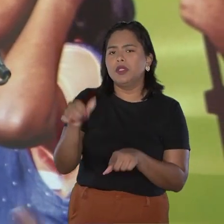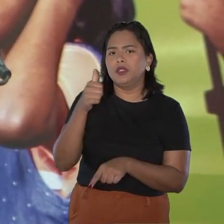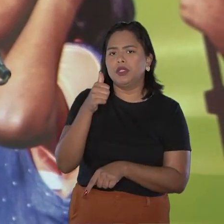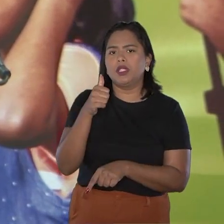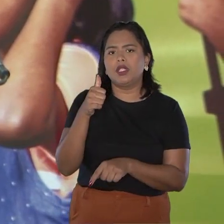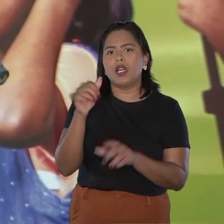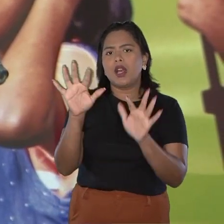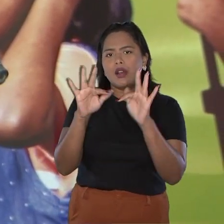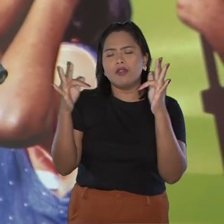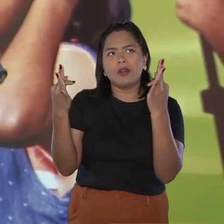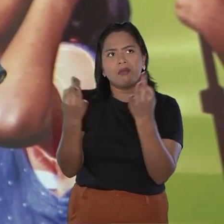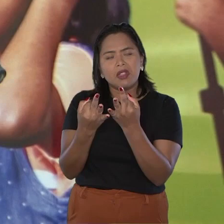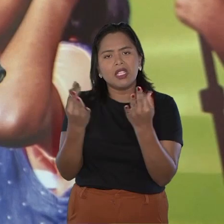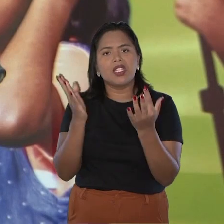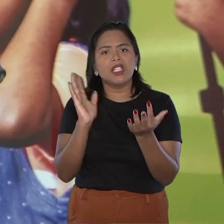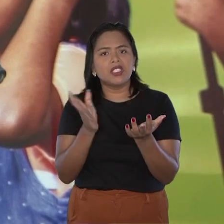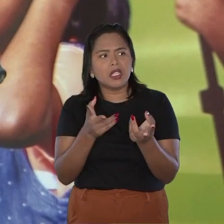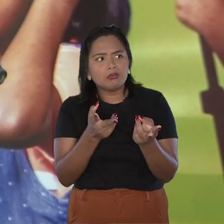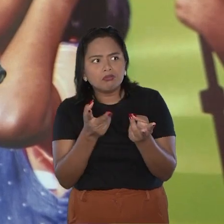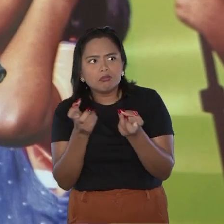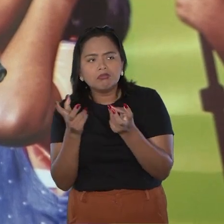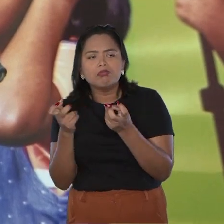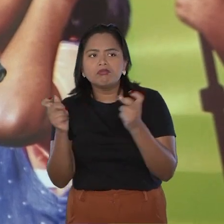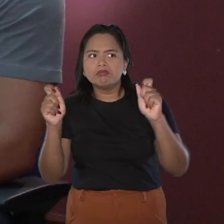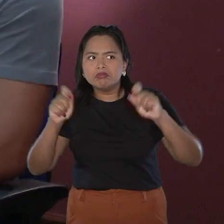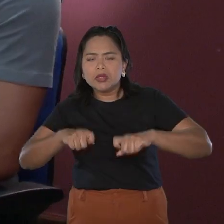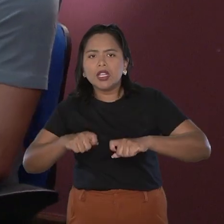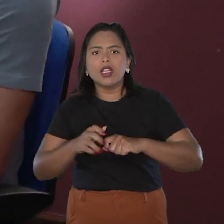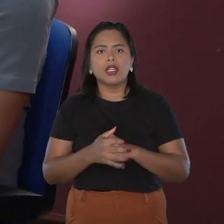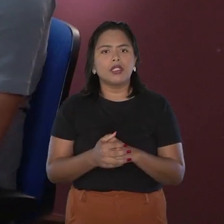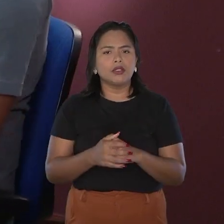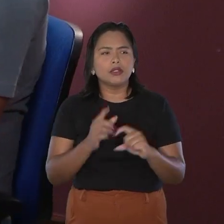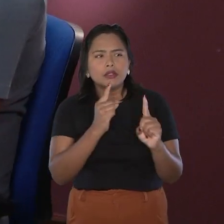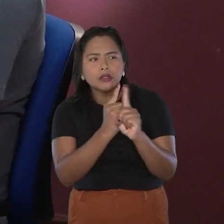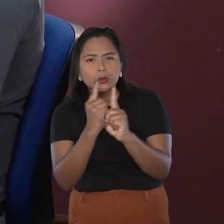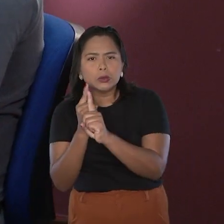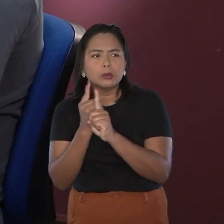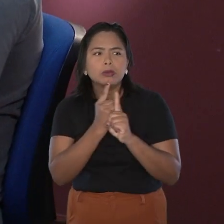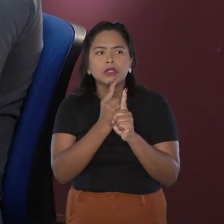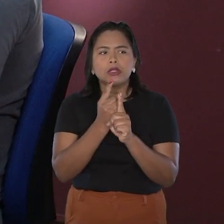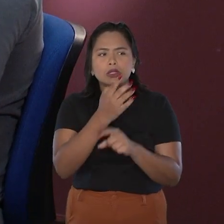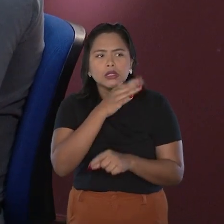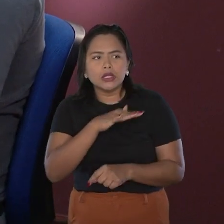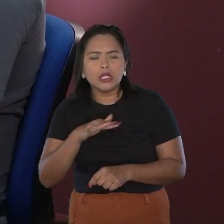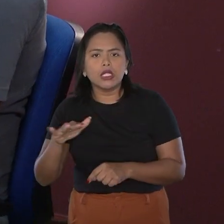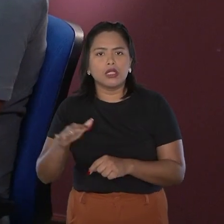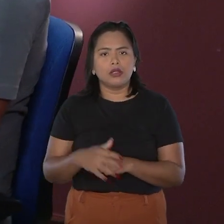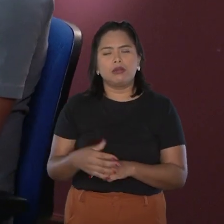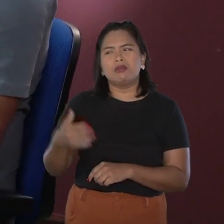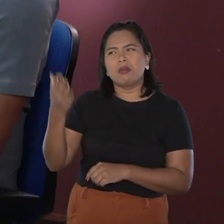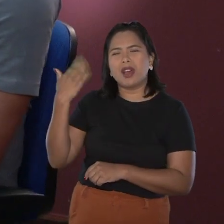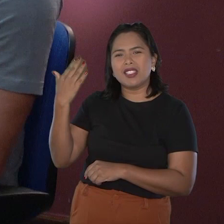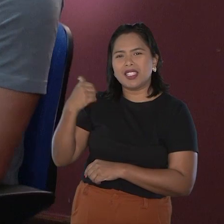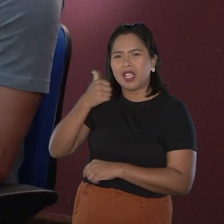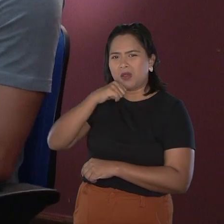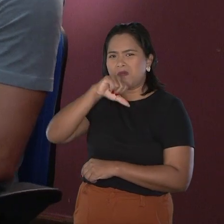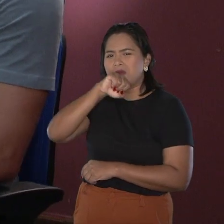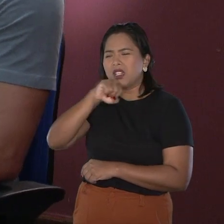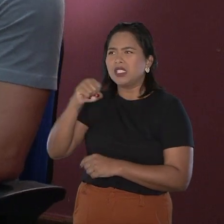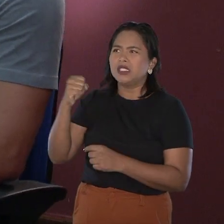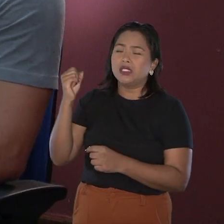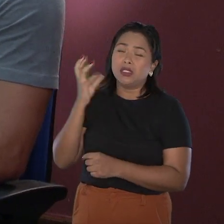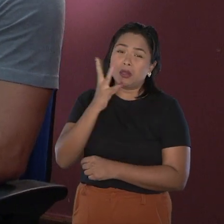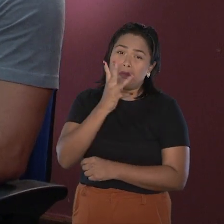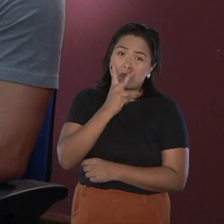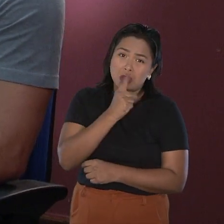identificar alguma alguns sintomas na sua criança isso antigamente as mães demoravam muito tempo para conseguir esse diagnóstico